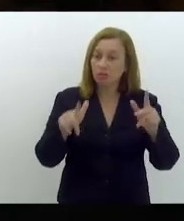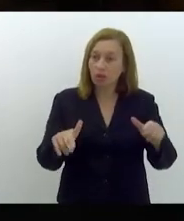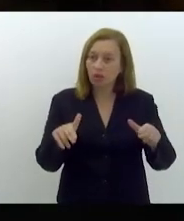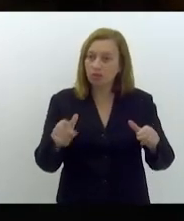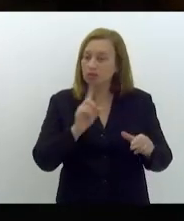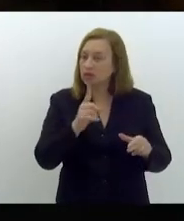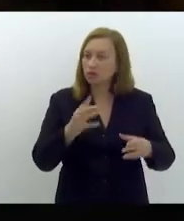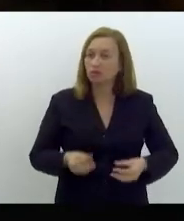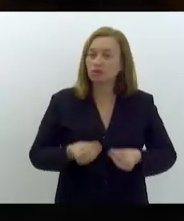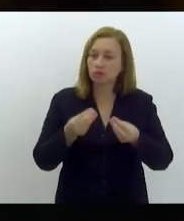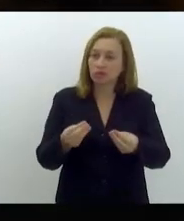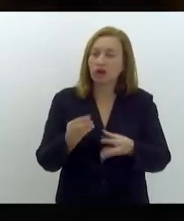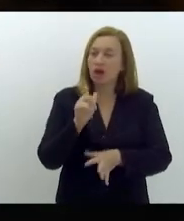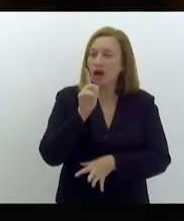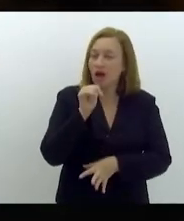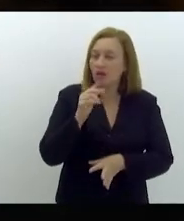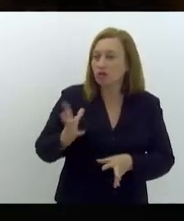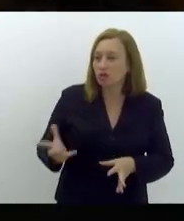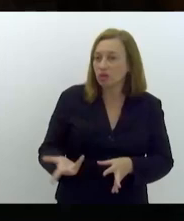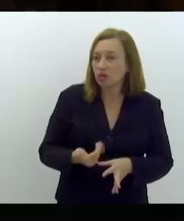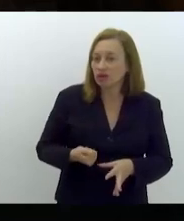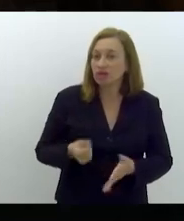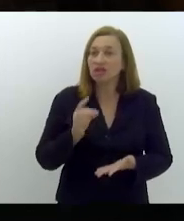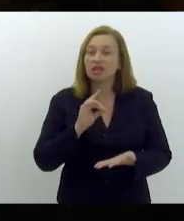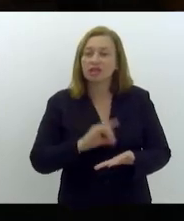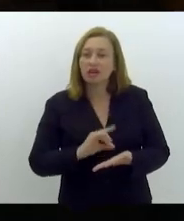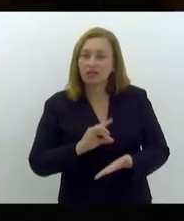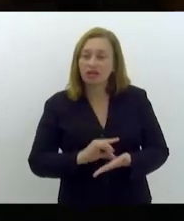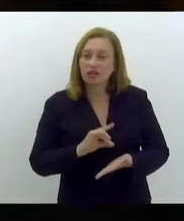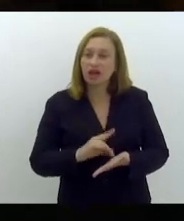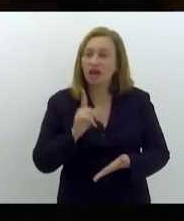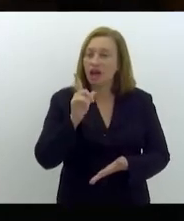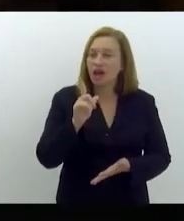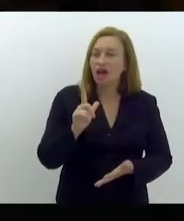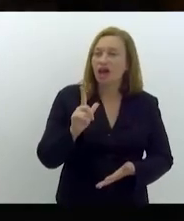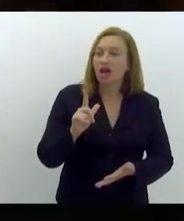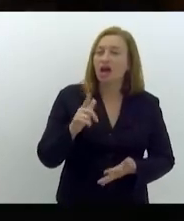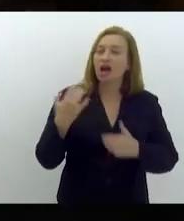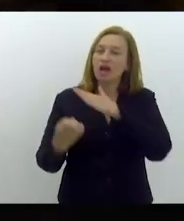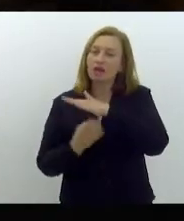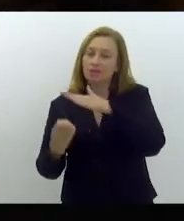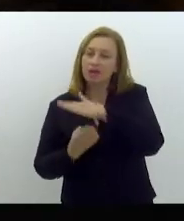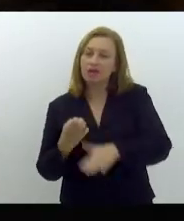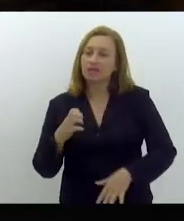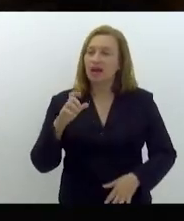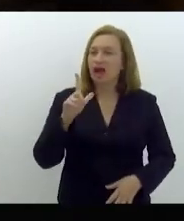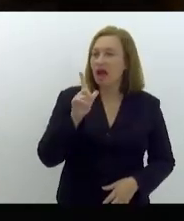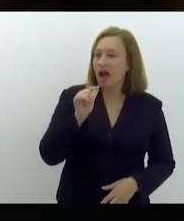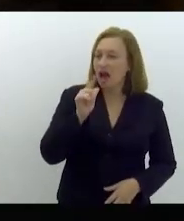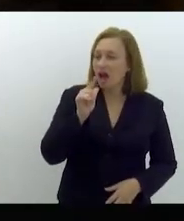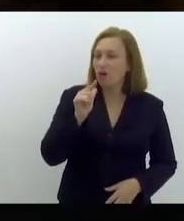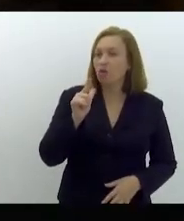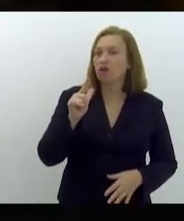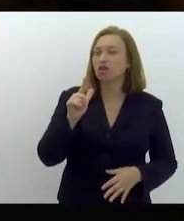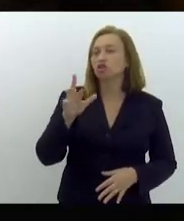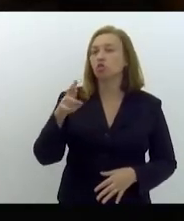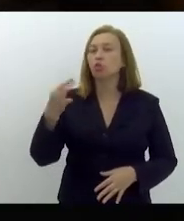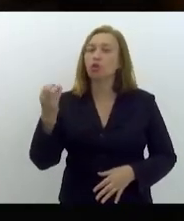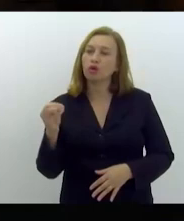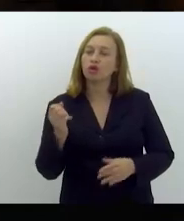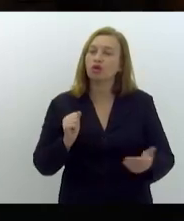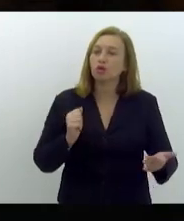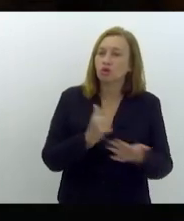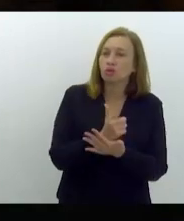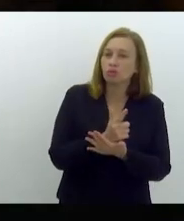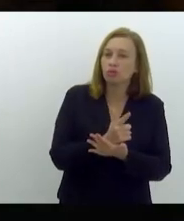entrega água de qualidade na verdade águas do rio que é a concessionária que comprou a